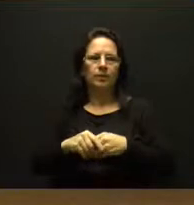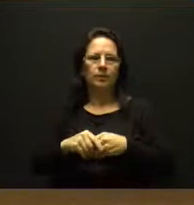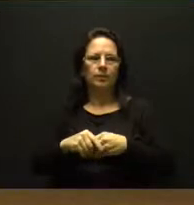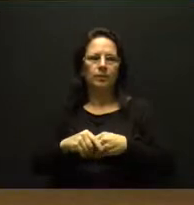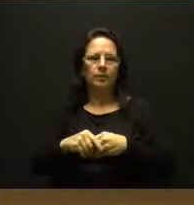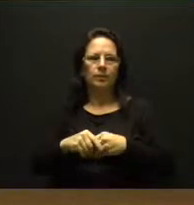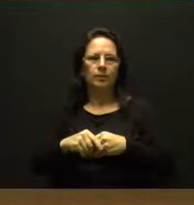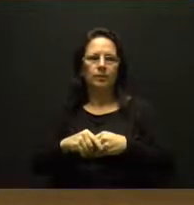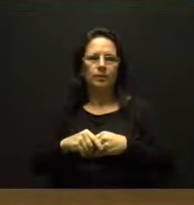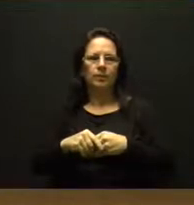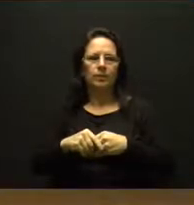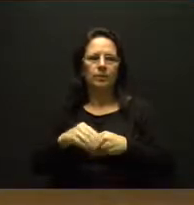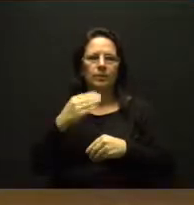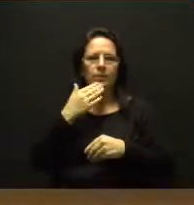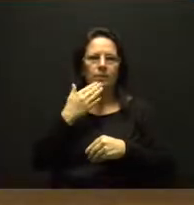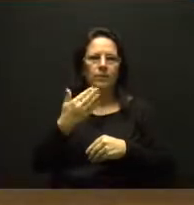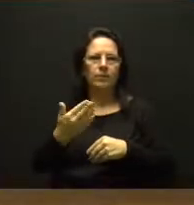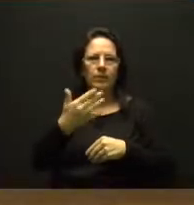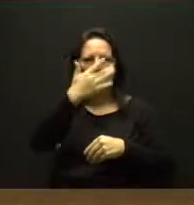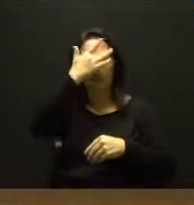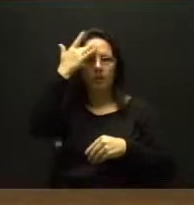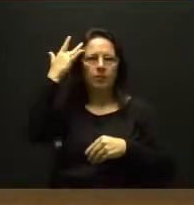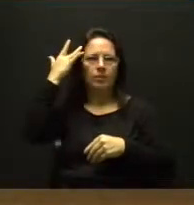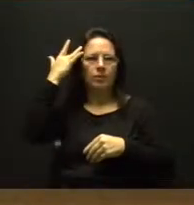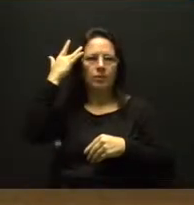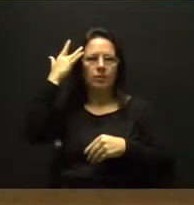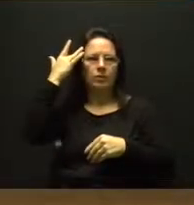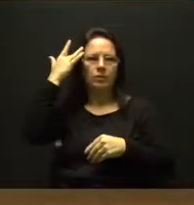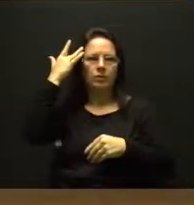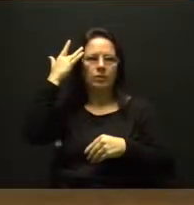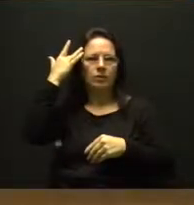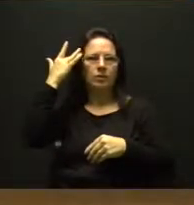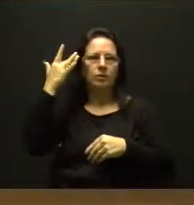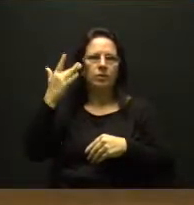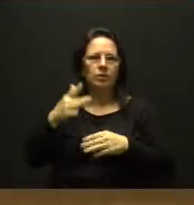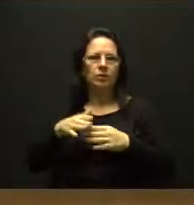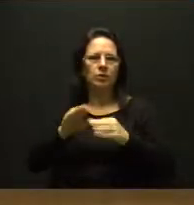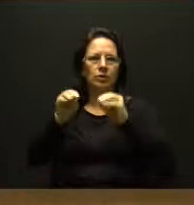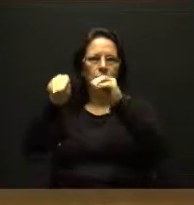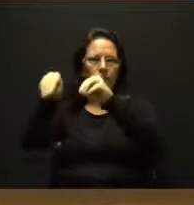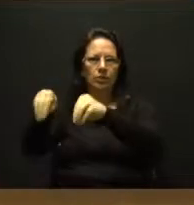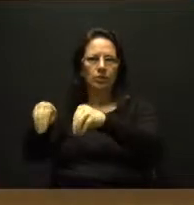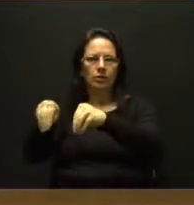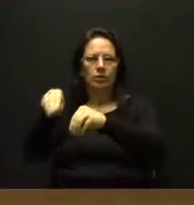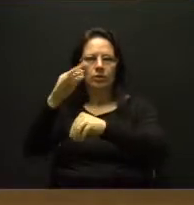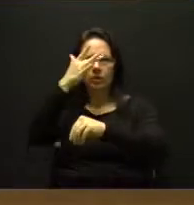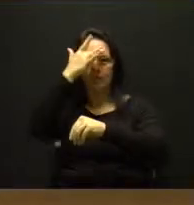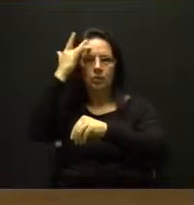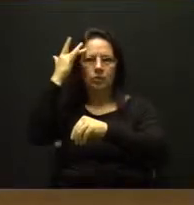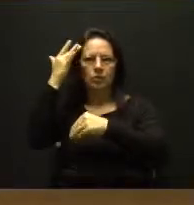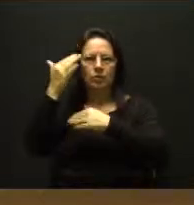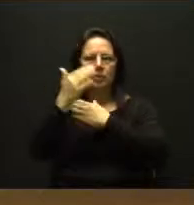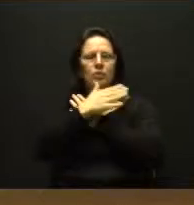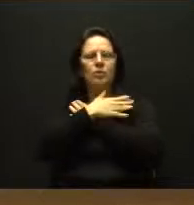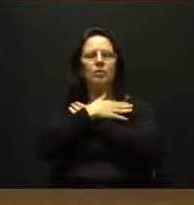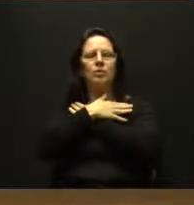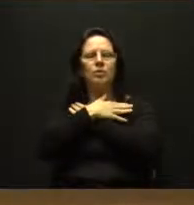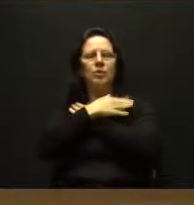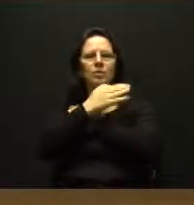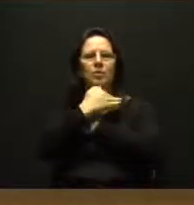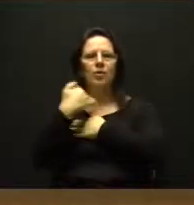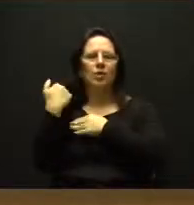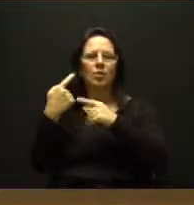é solicitado para que as pessoas deixem o seu ente instalar se retirem porque o cemitério